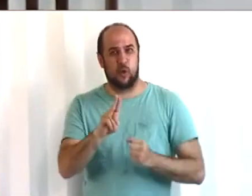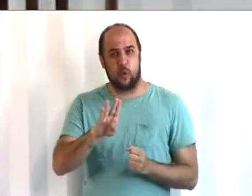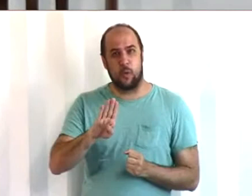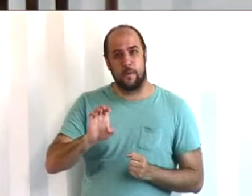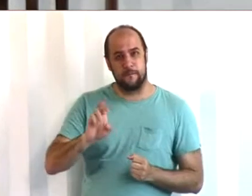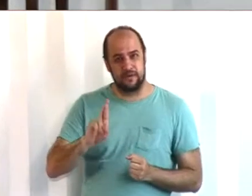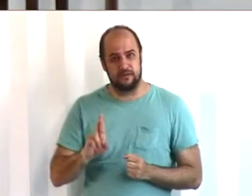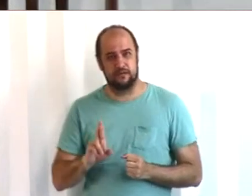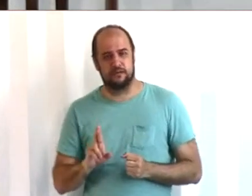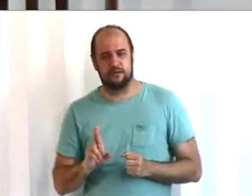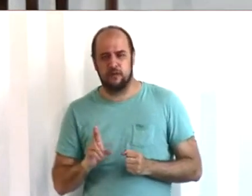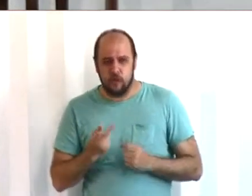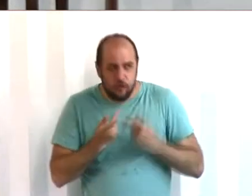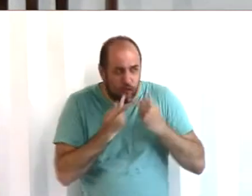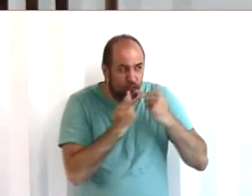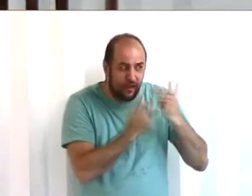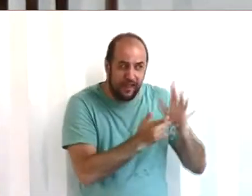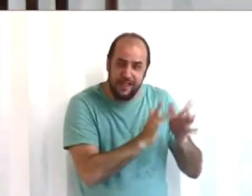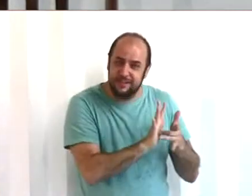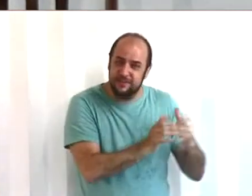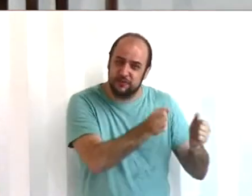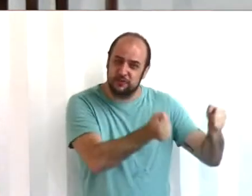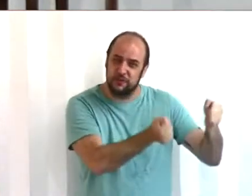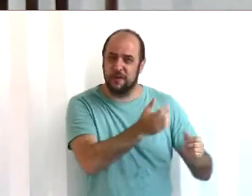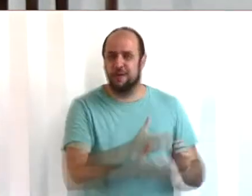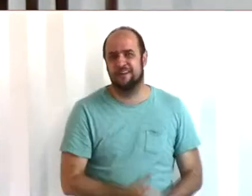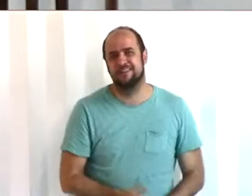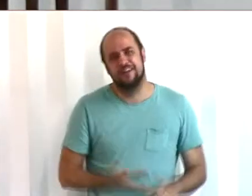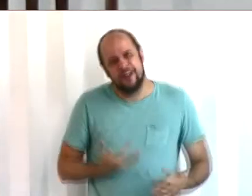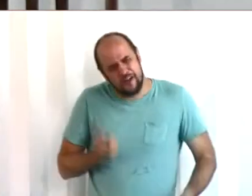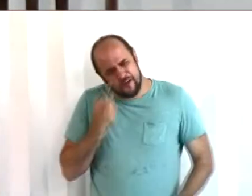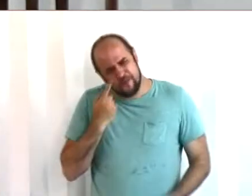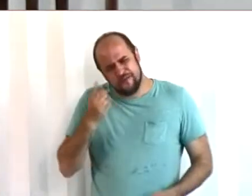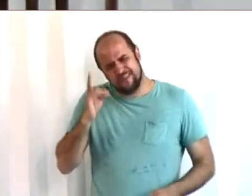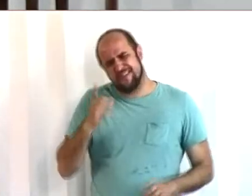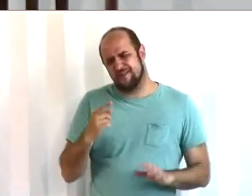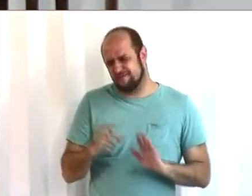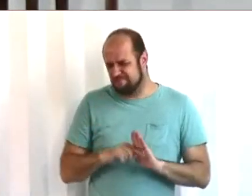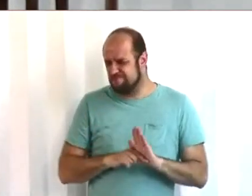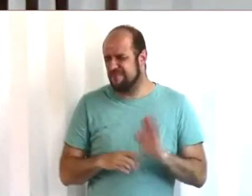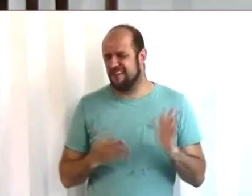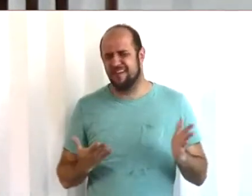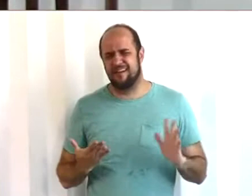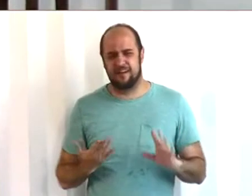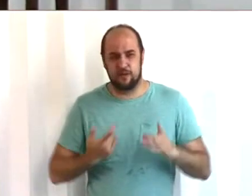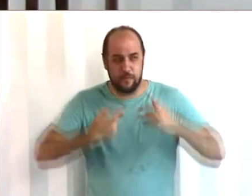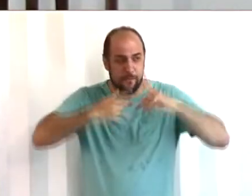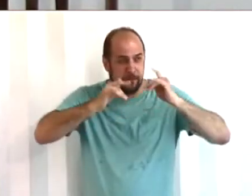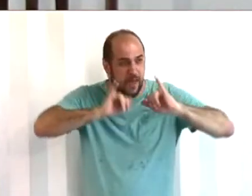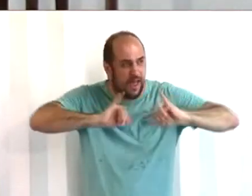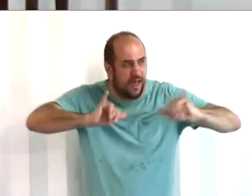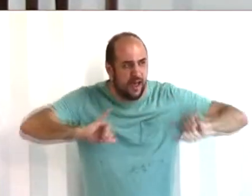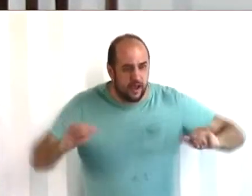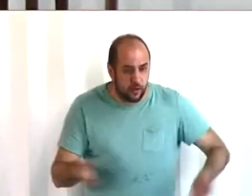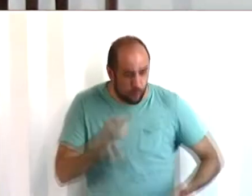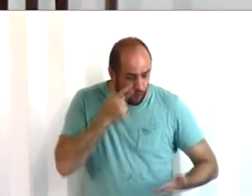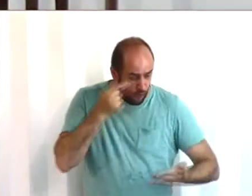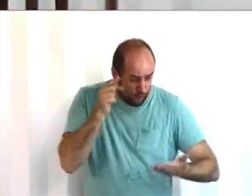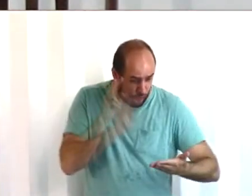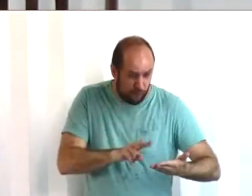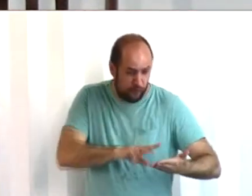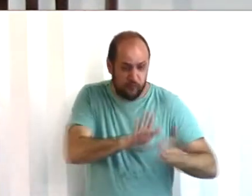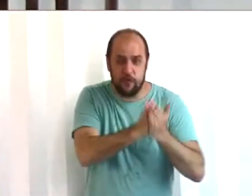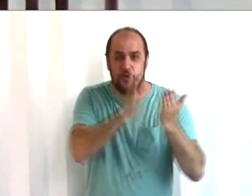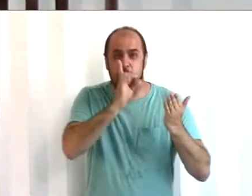para poder falar de Jesus para ele? Olha como Deus faz as coisas. Pregado entre os gentios, olhando para as Escrituras, isso é